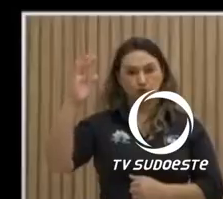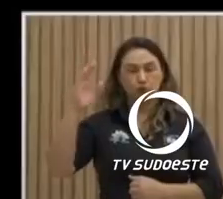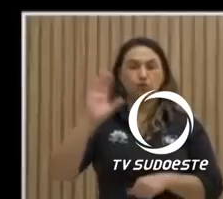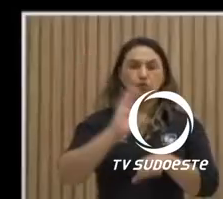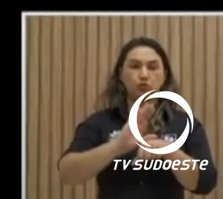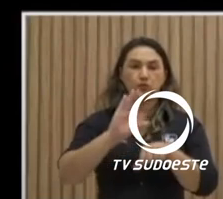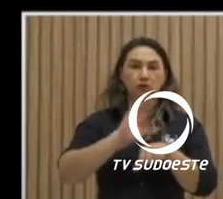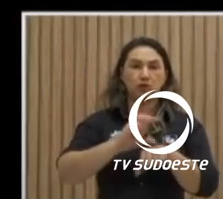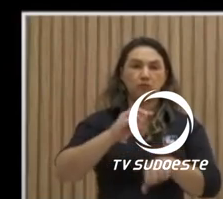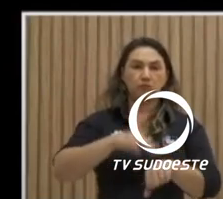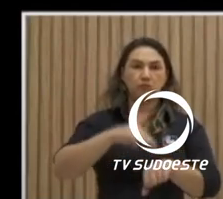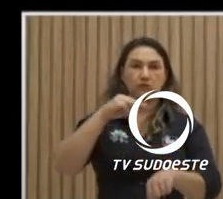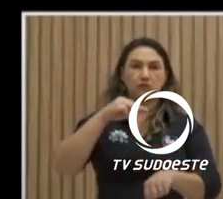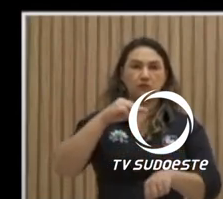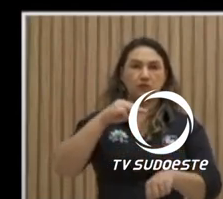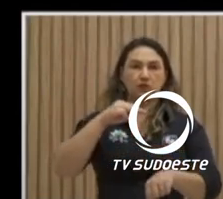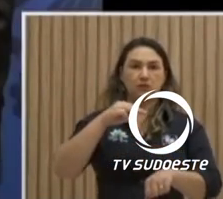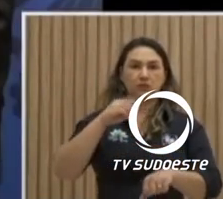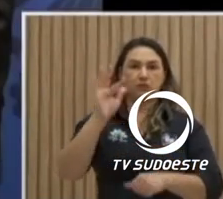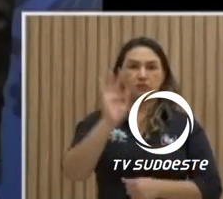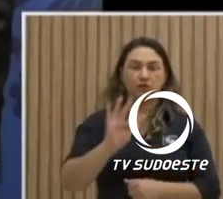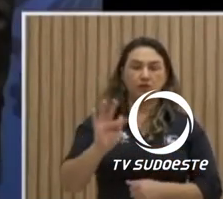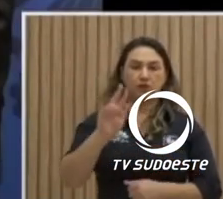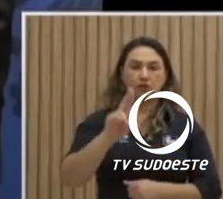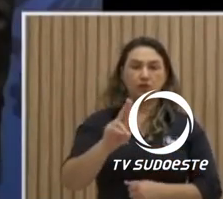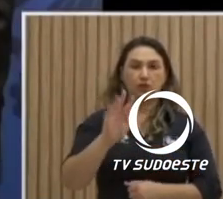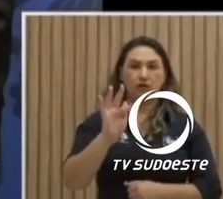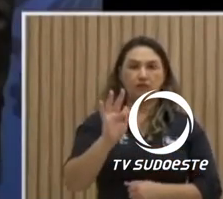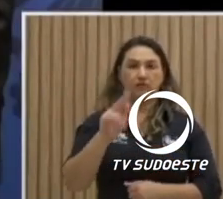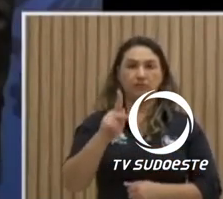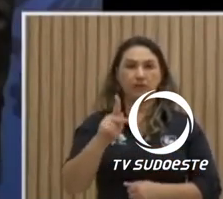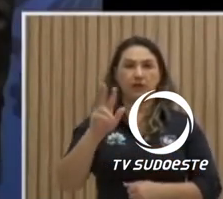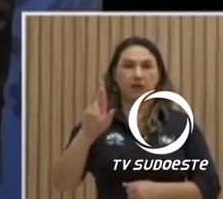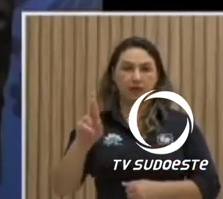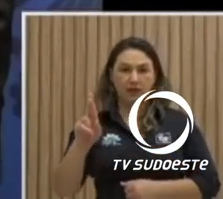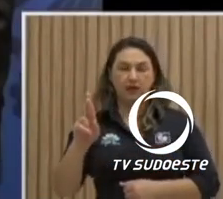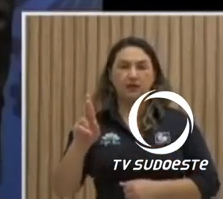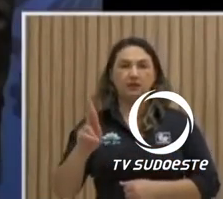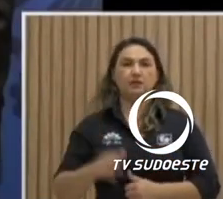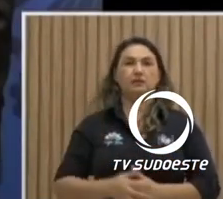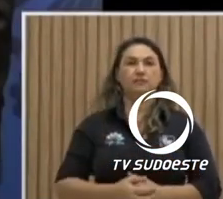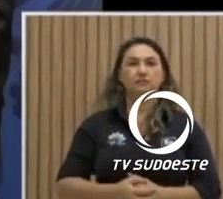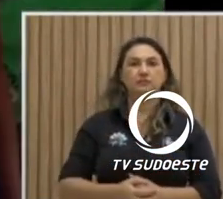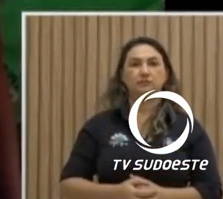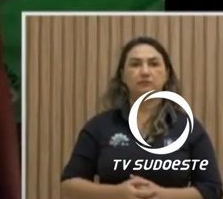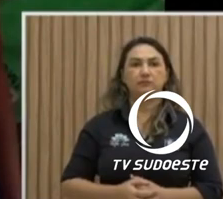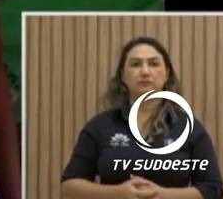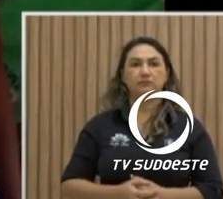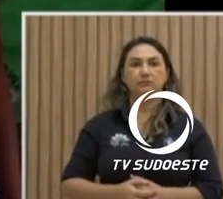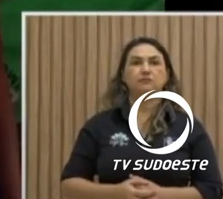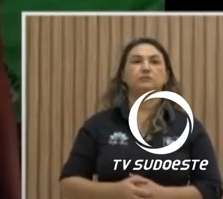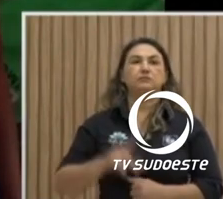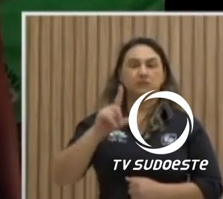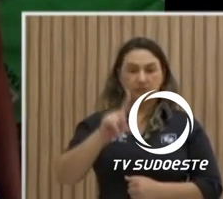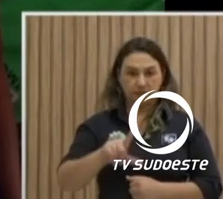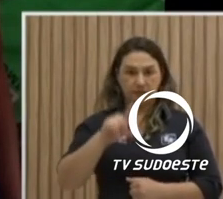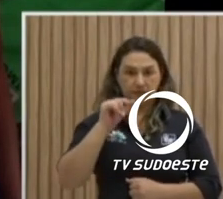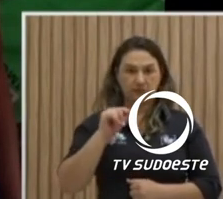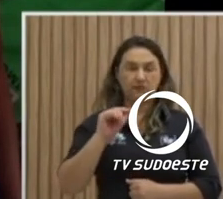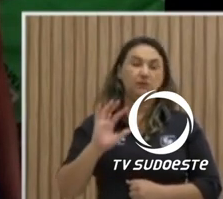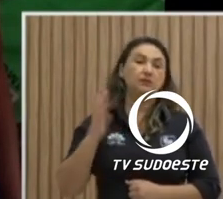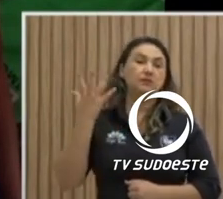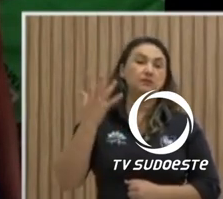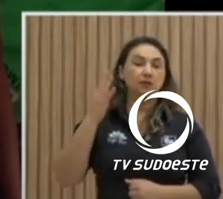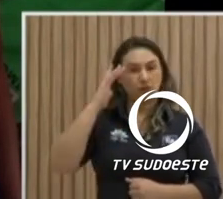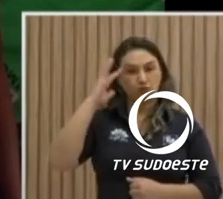em Fisiologia da Performance e doutor em Medicina Esportiva. Trabalhou no Atlético Paranaense, Paraná Clube, Palmeiras e até